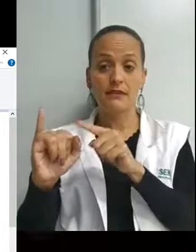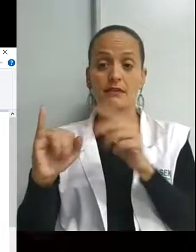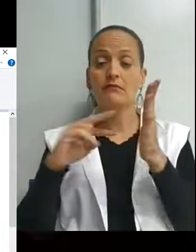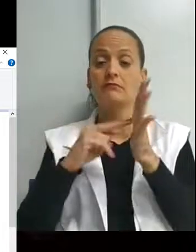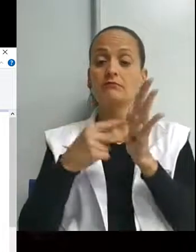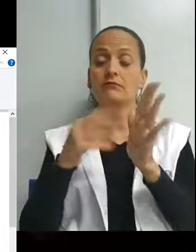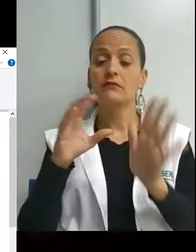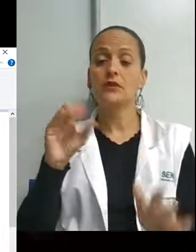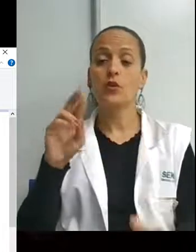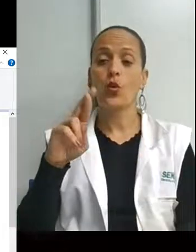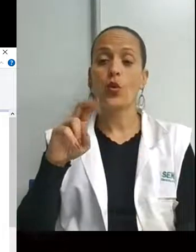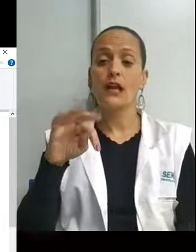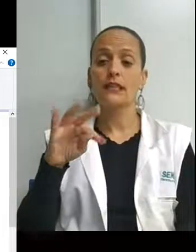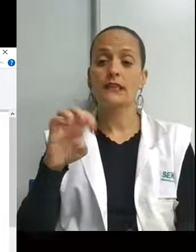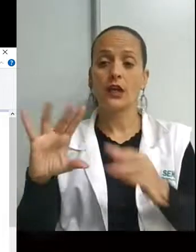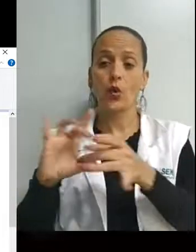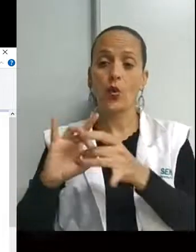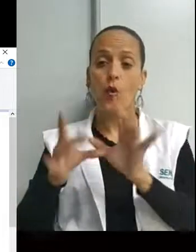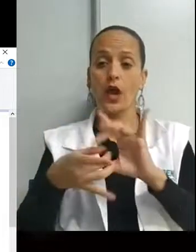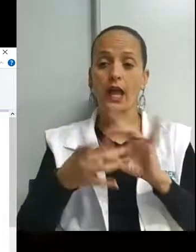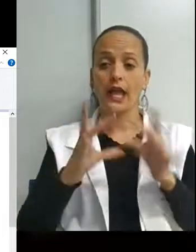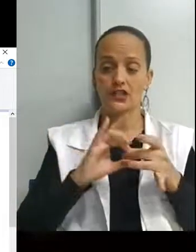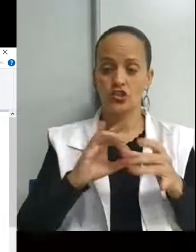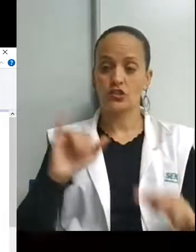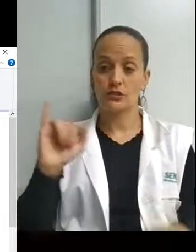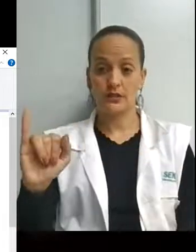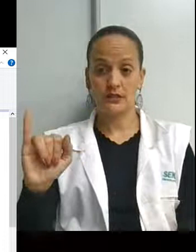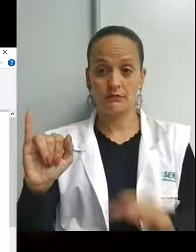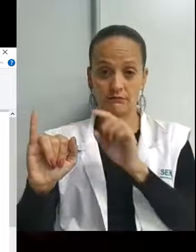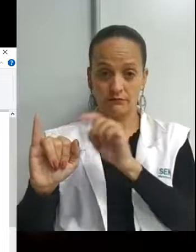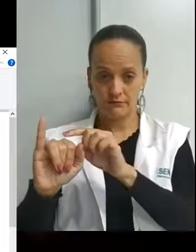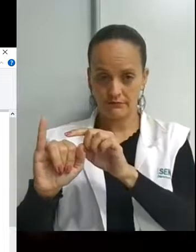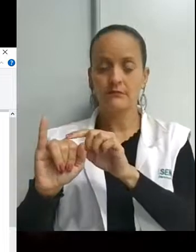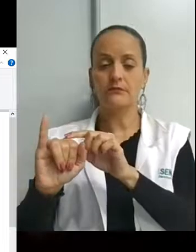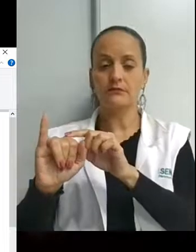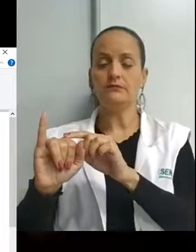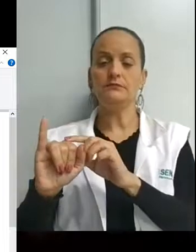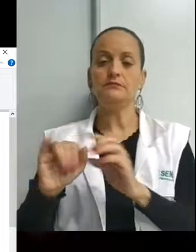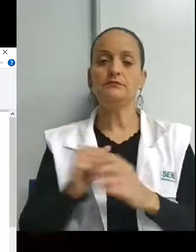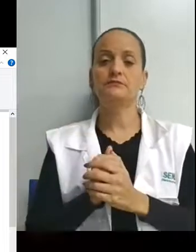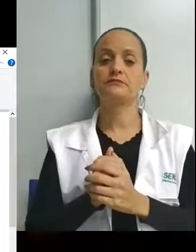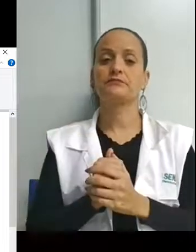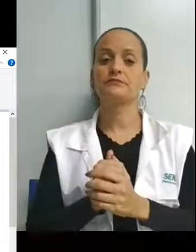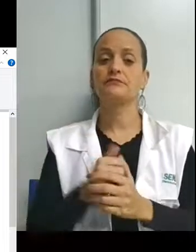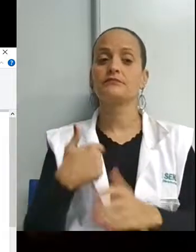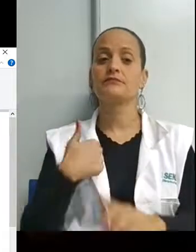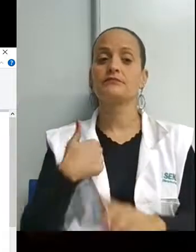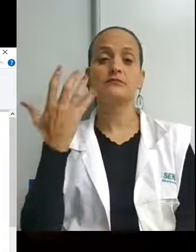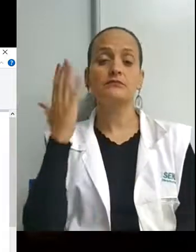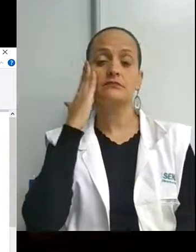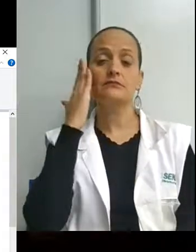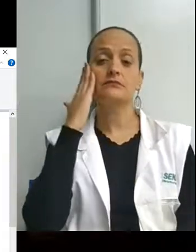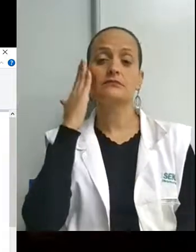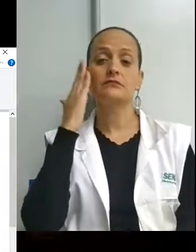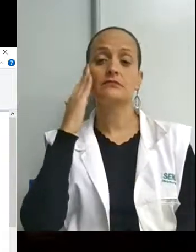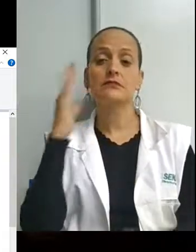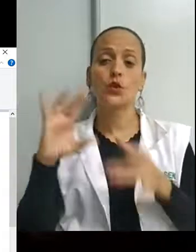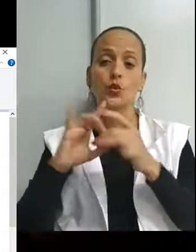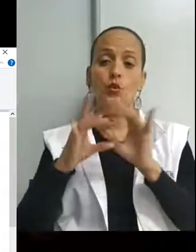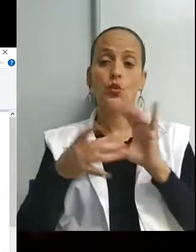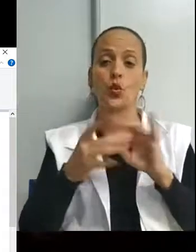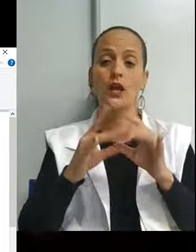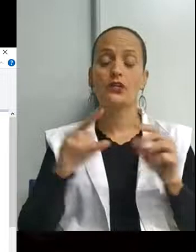da casa, né? Então, a informação que eu vou encontrar é justamente o quê? A corrente. Só que vamos analisar as informações